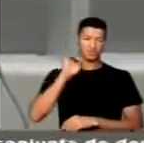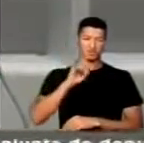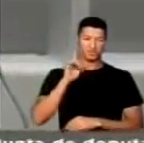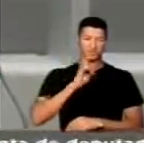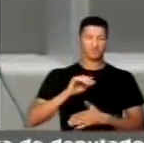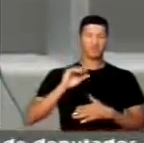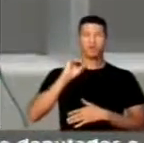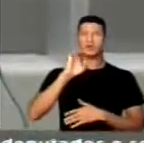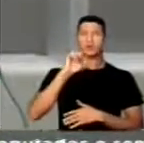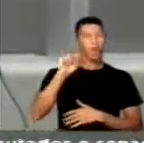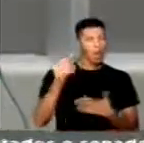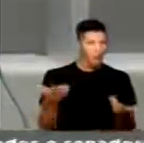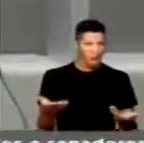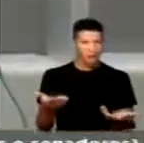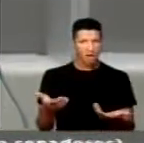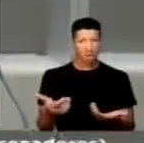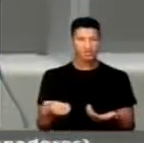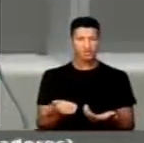da América,